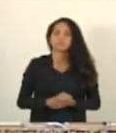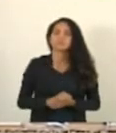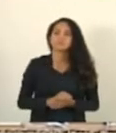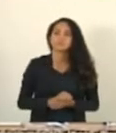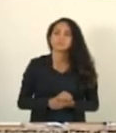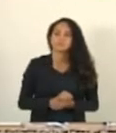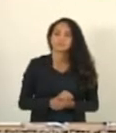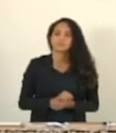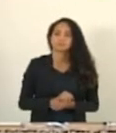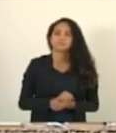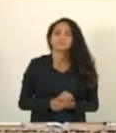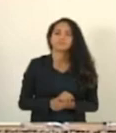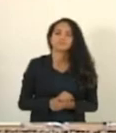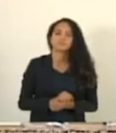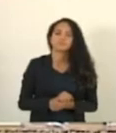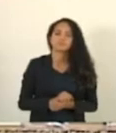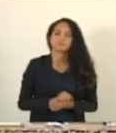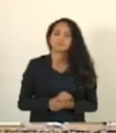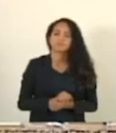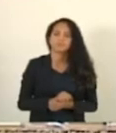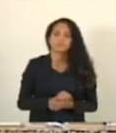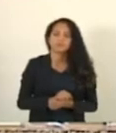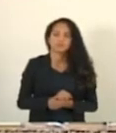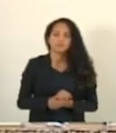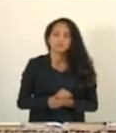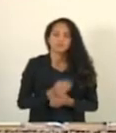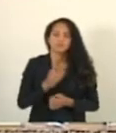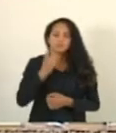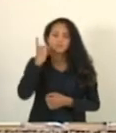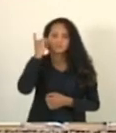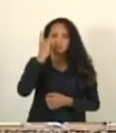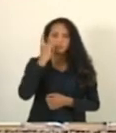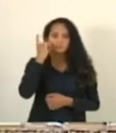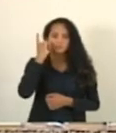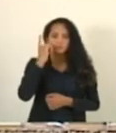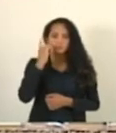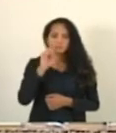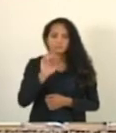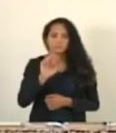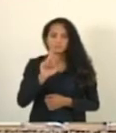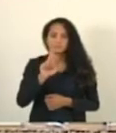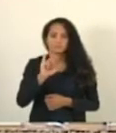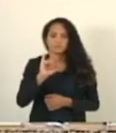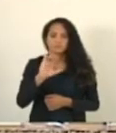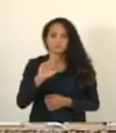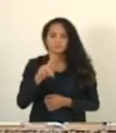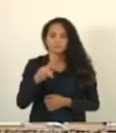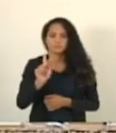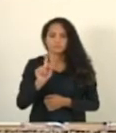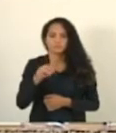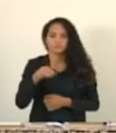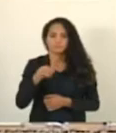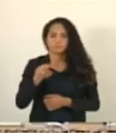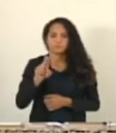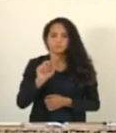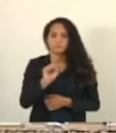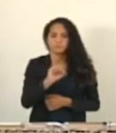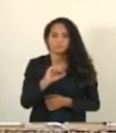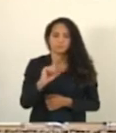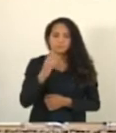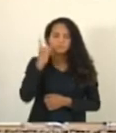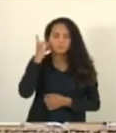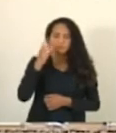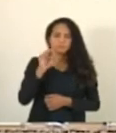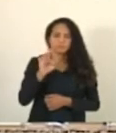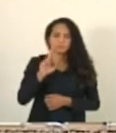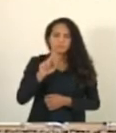Deputado Engenheiro José Esmeraldo. Deputado Eric Musso. Deputado Freitas.